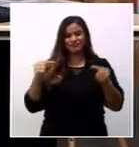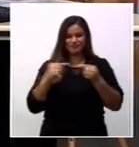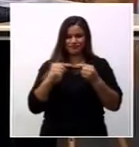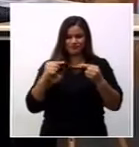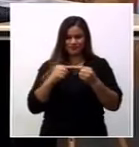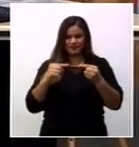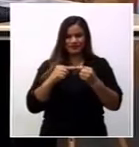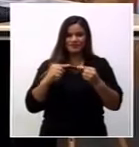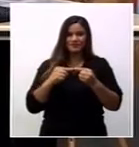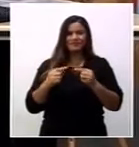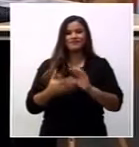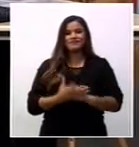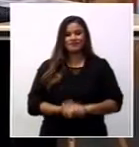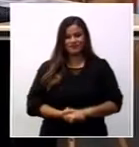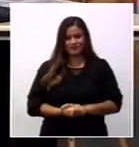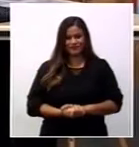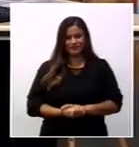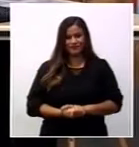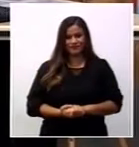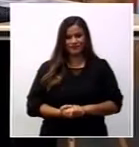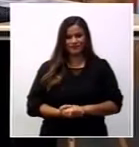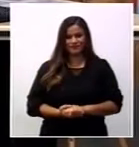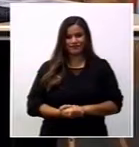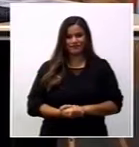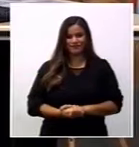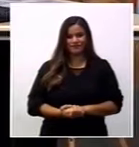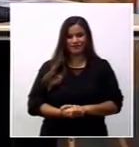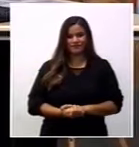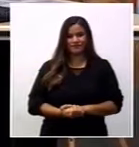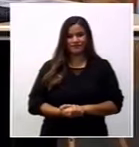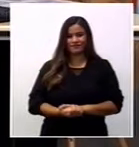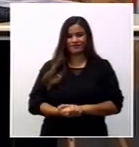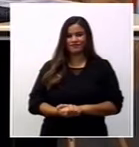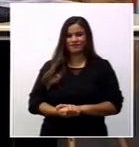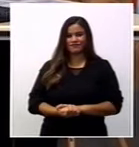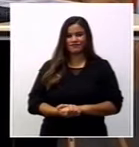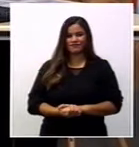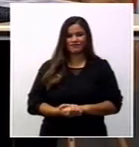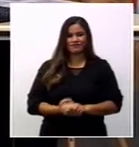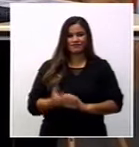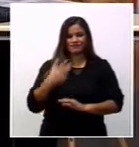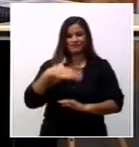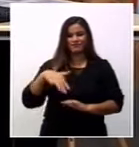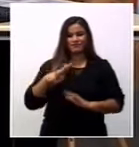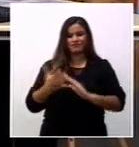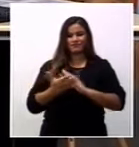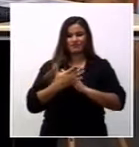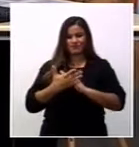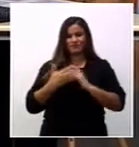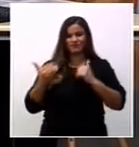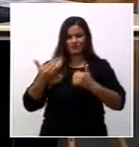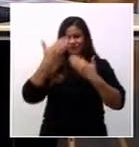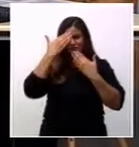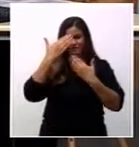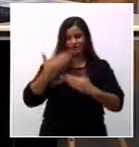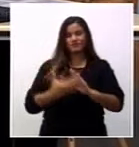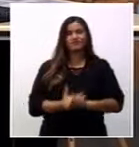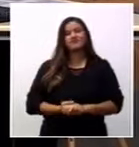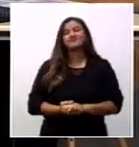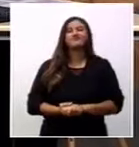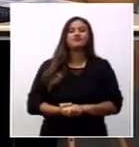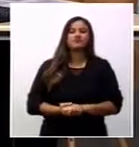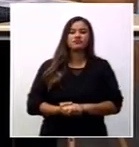são essas, né, as nossas devolutivas para todos vocês que estão participando conosco. Obrigada, professora. Eu acho que